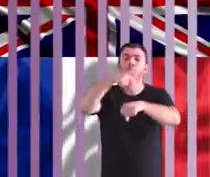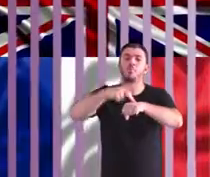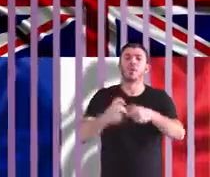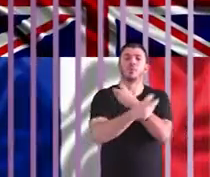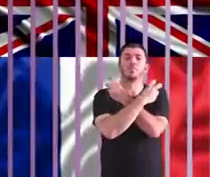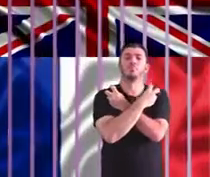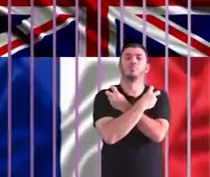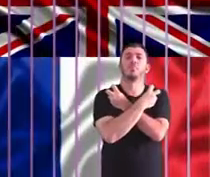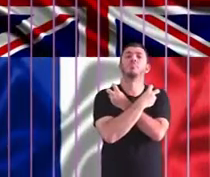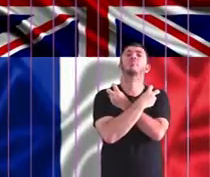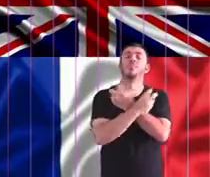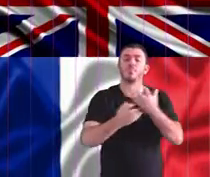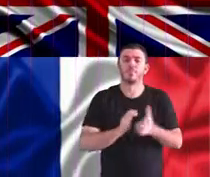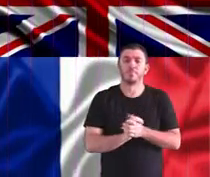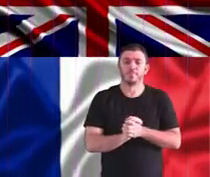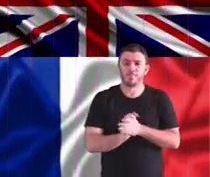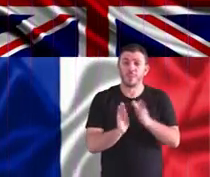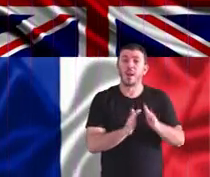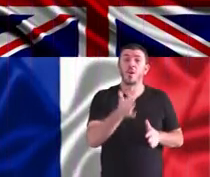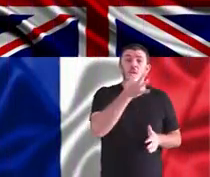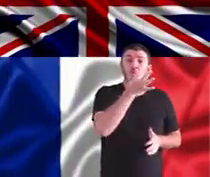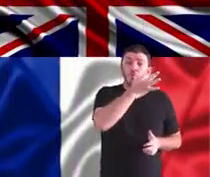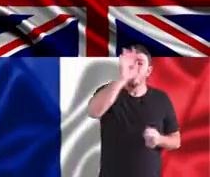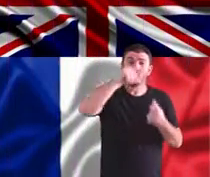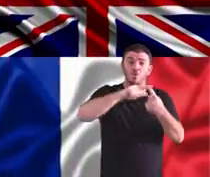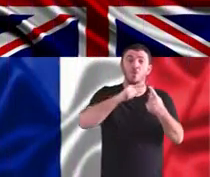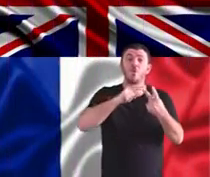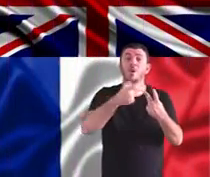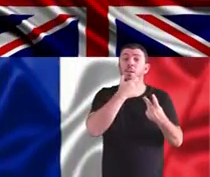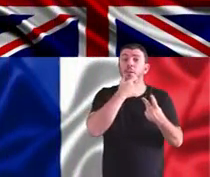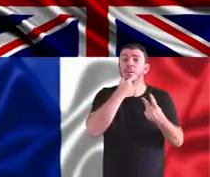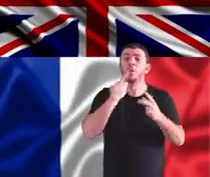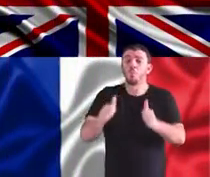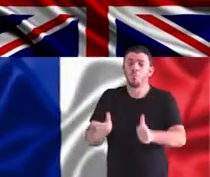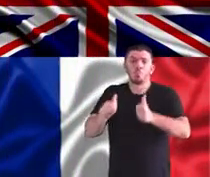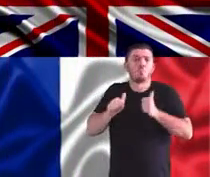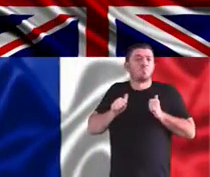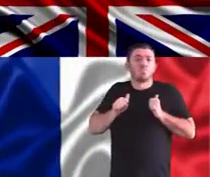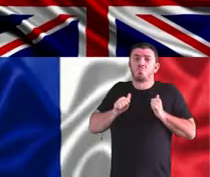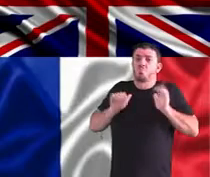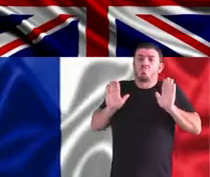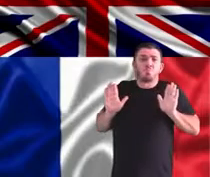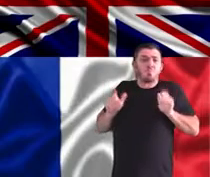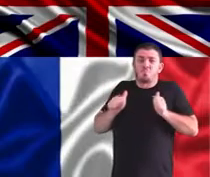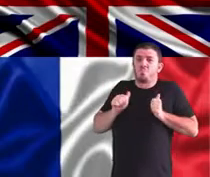Por que França e Grã-Bretanha se mantiveram neutras durante todo o processo